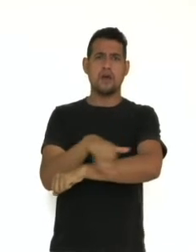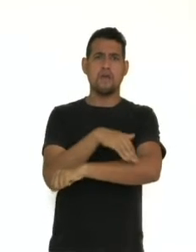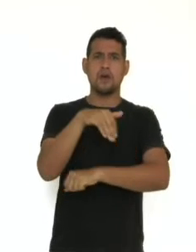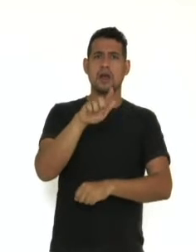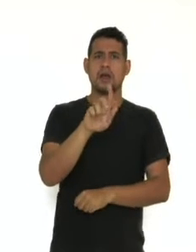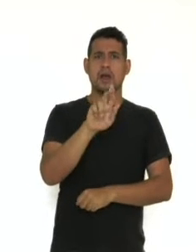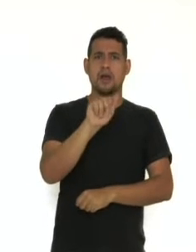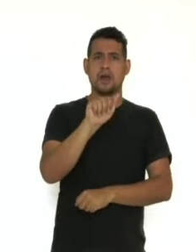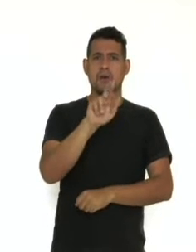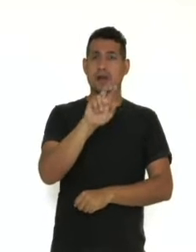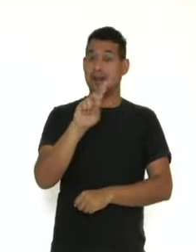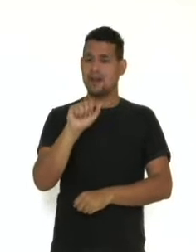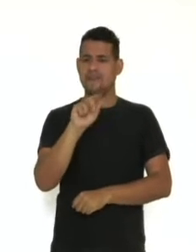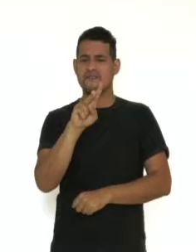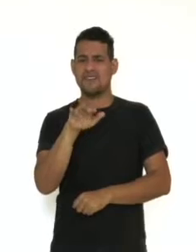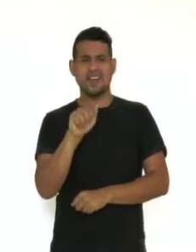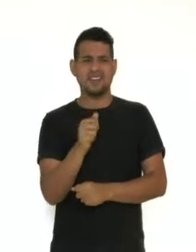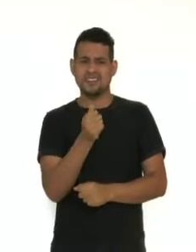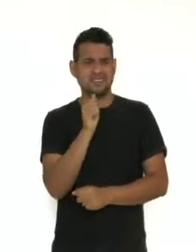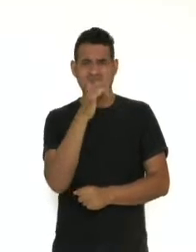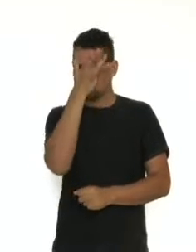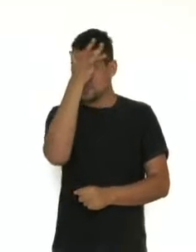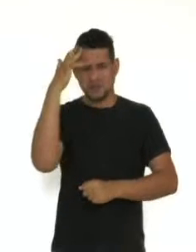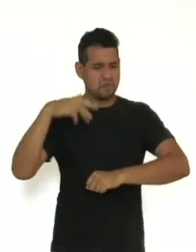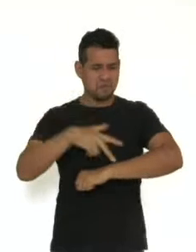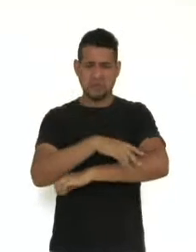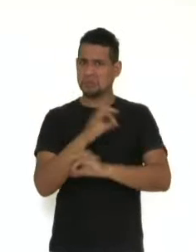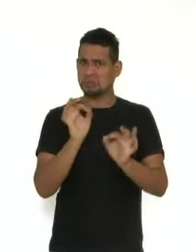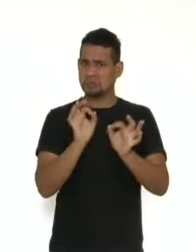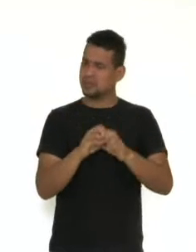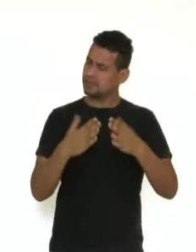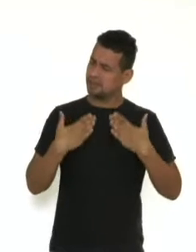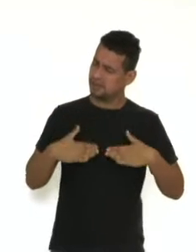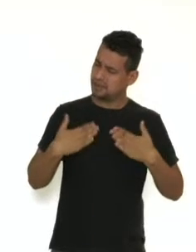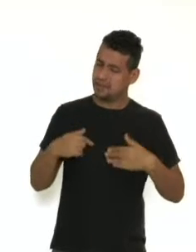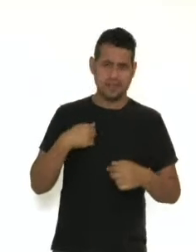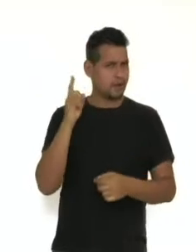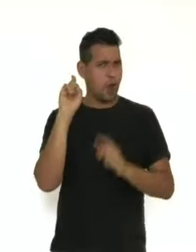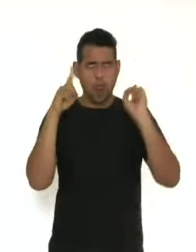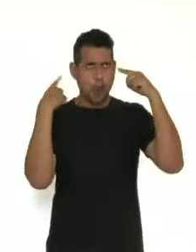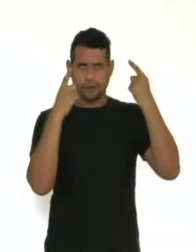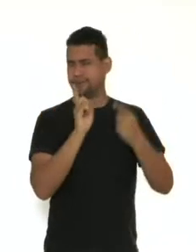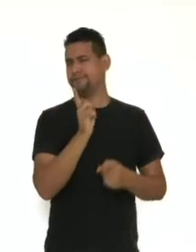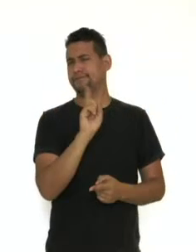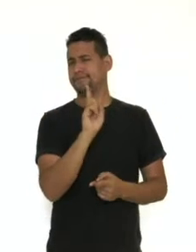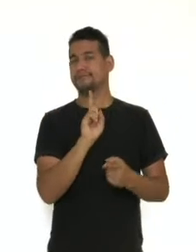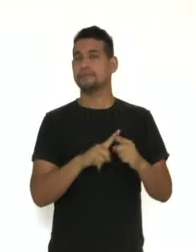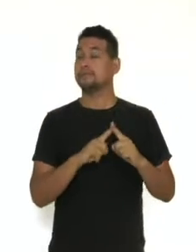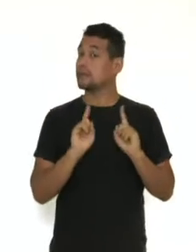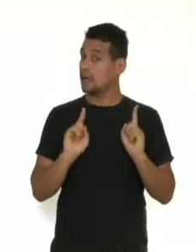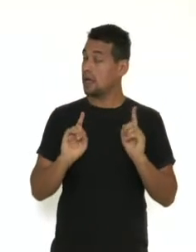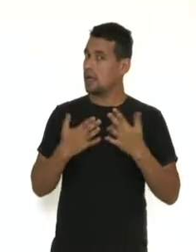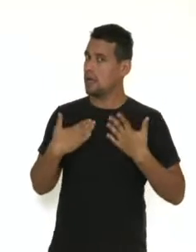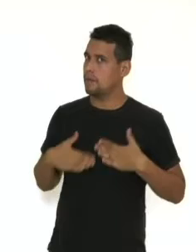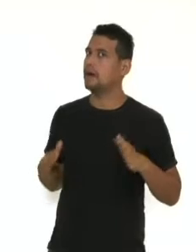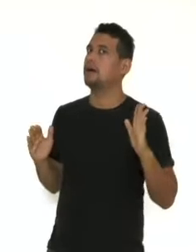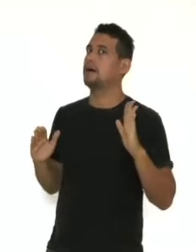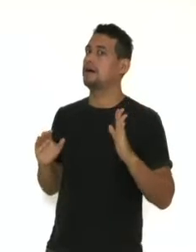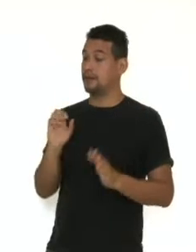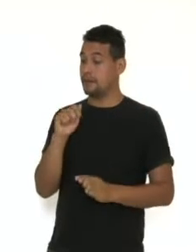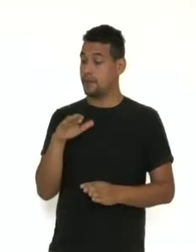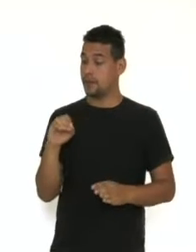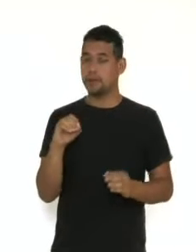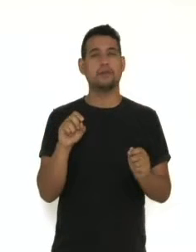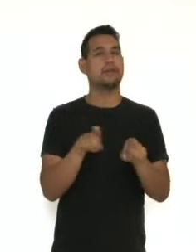Velha? Não. Passa ninguém nessa ocasião. Descansa, eu não sou maluca. Vilela, Camilo e